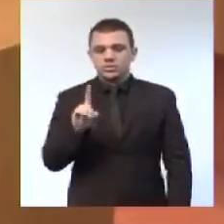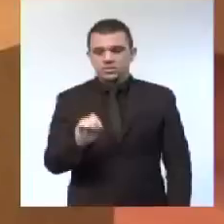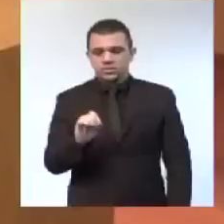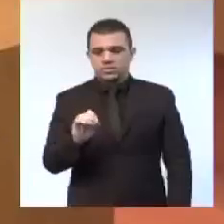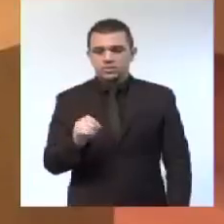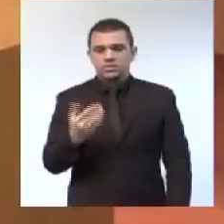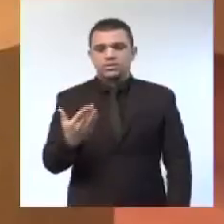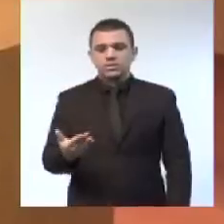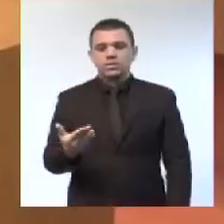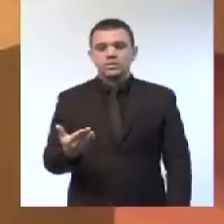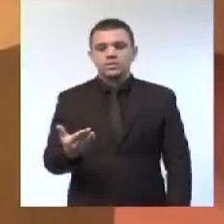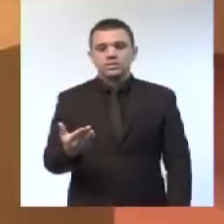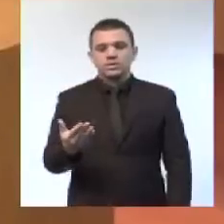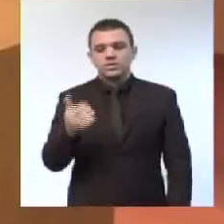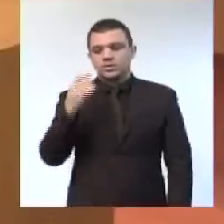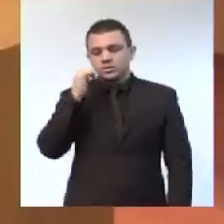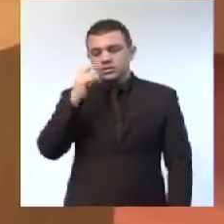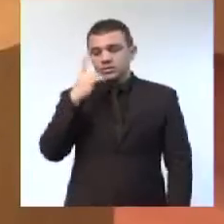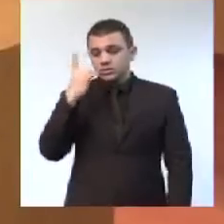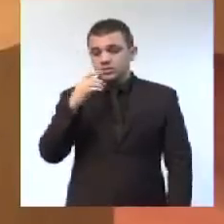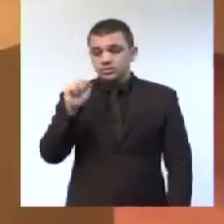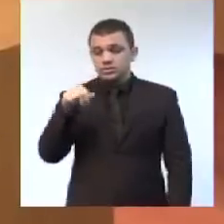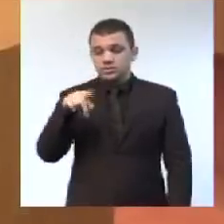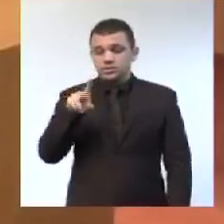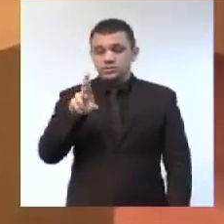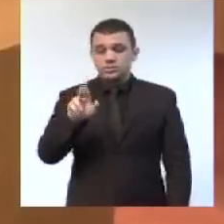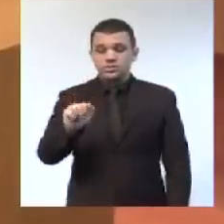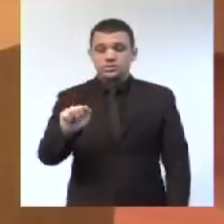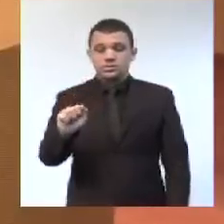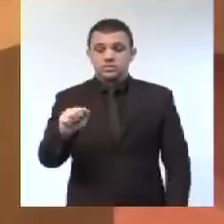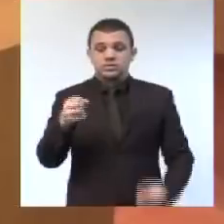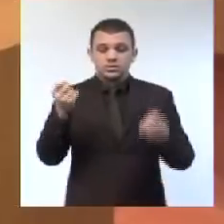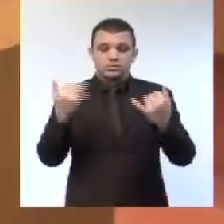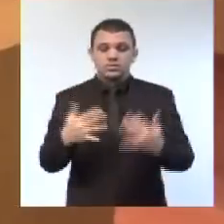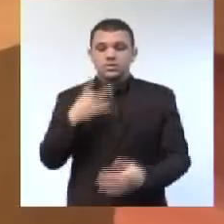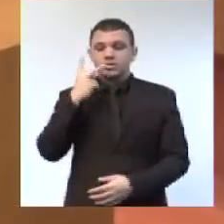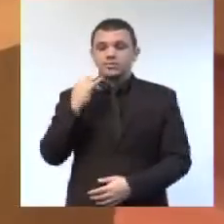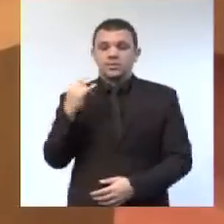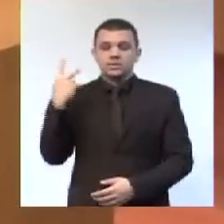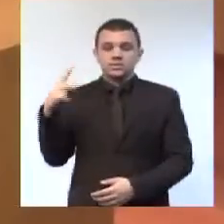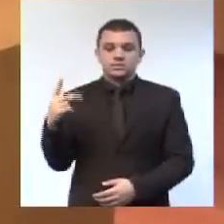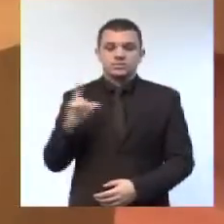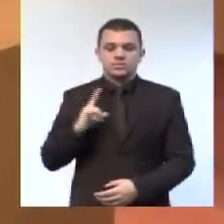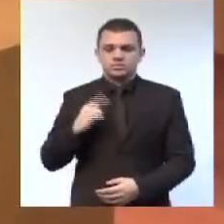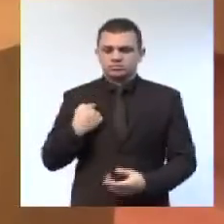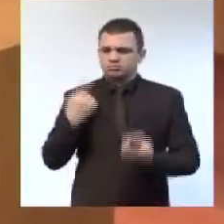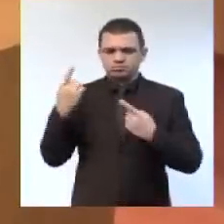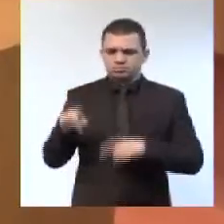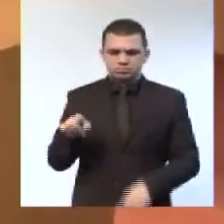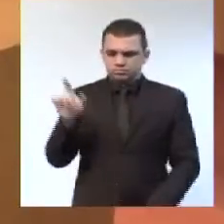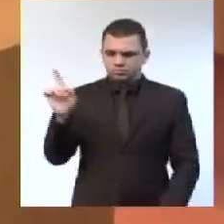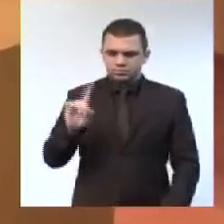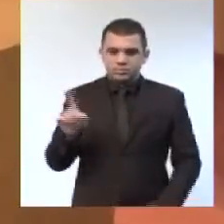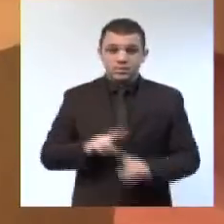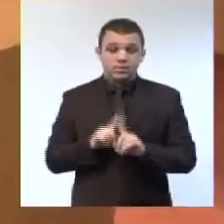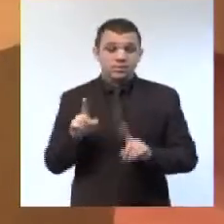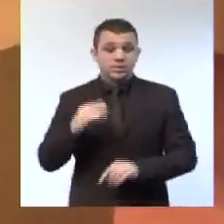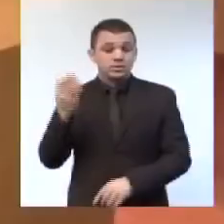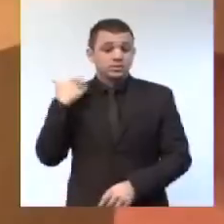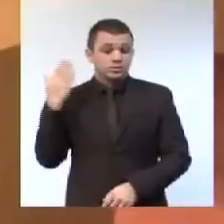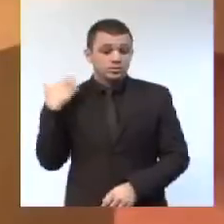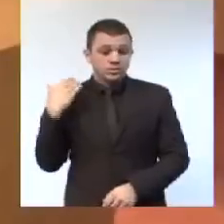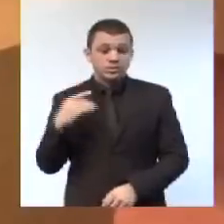Andréa Moura fala do pai dela, na qual, pessoalmente, eu não tenho nada contra. Mas, naquele tempo, o deputado Roberto